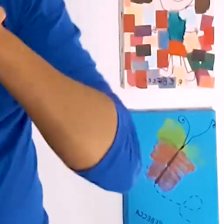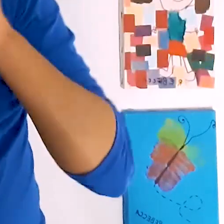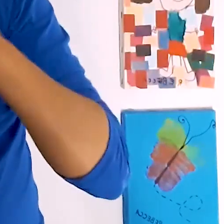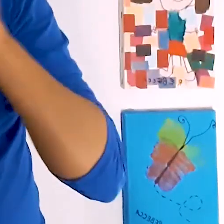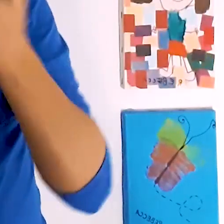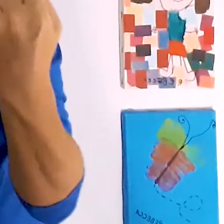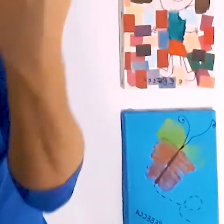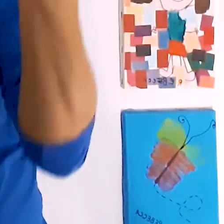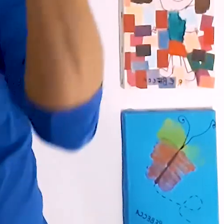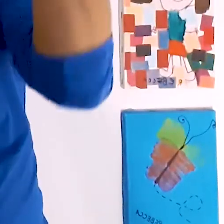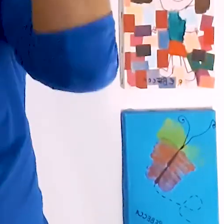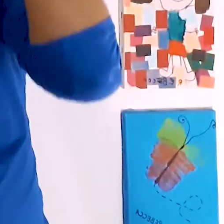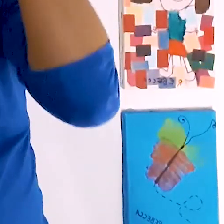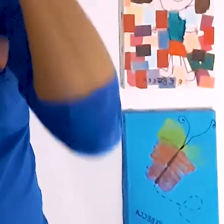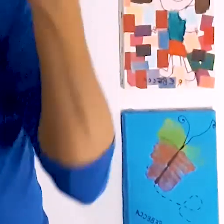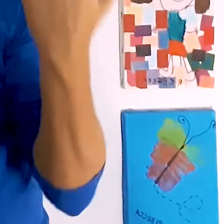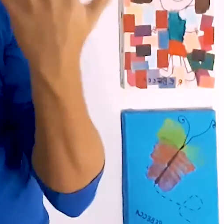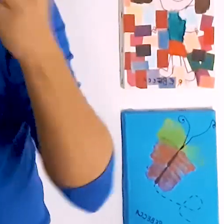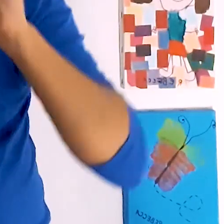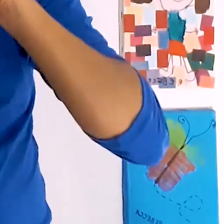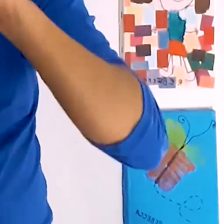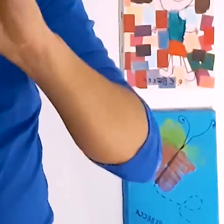Antigamente, há anos atrás,